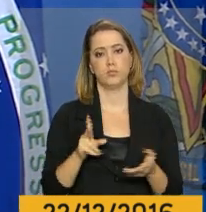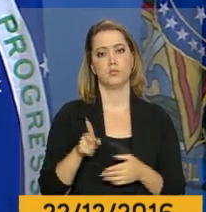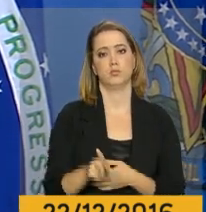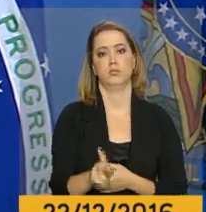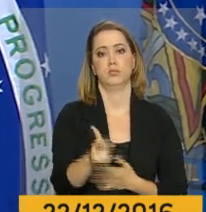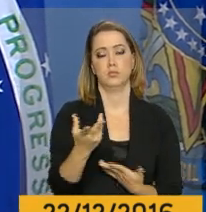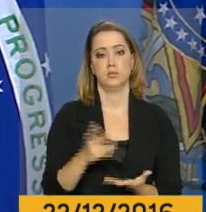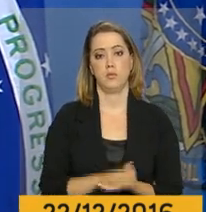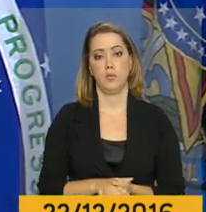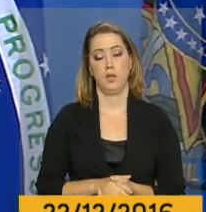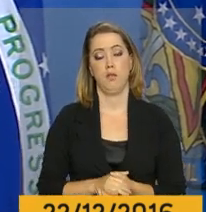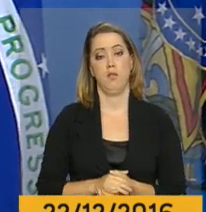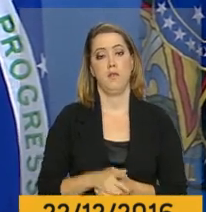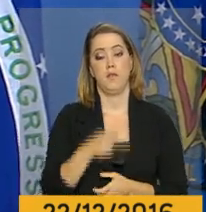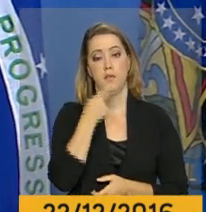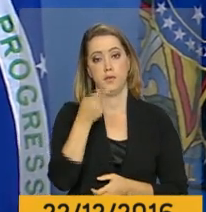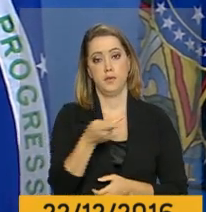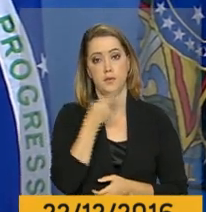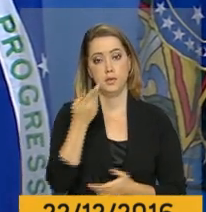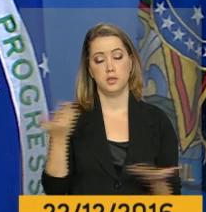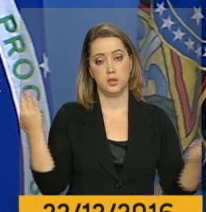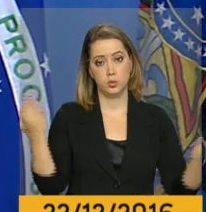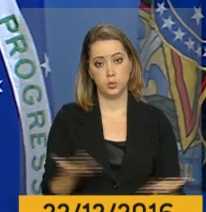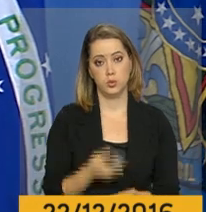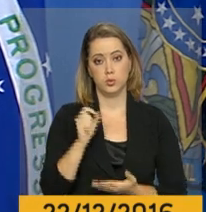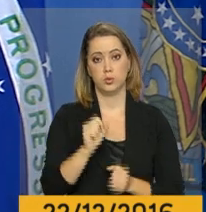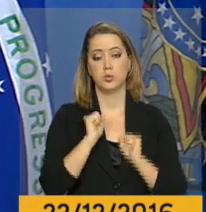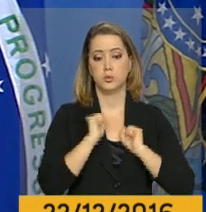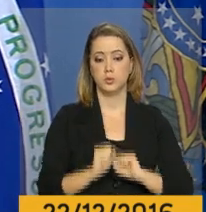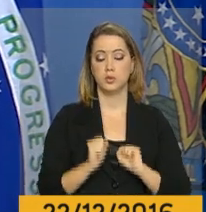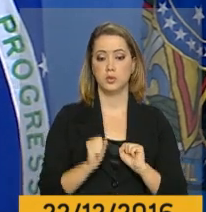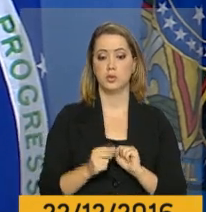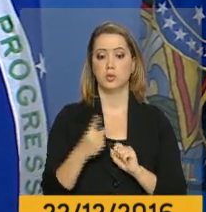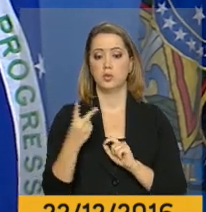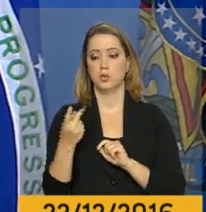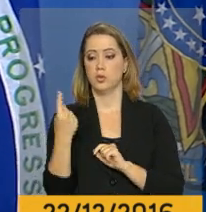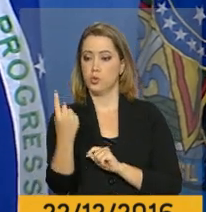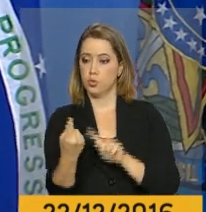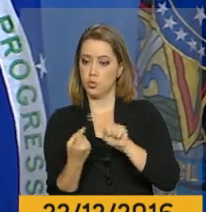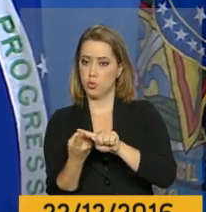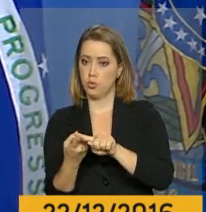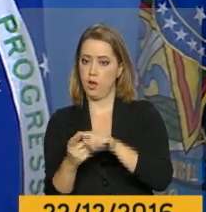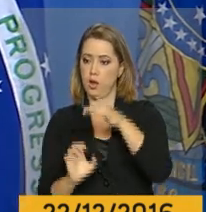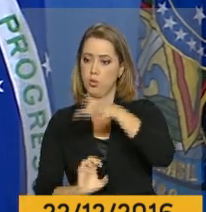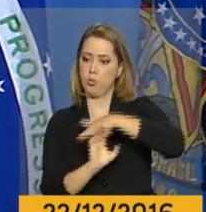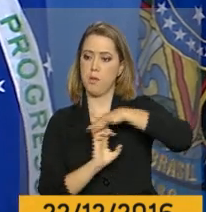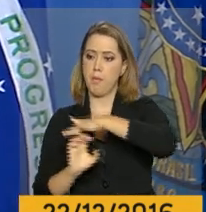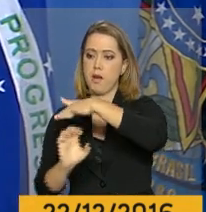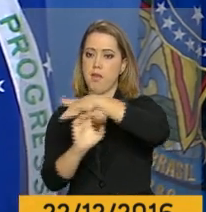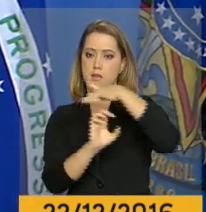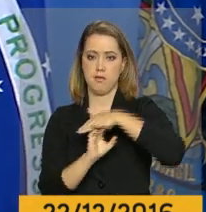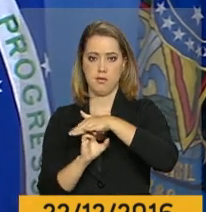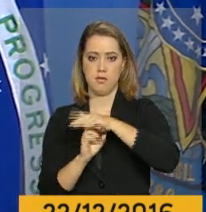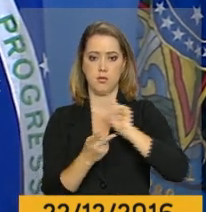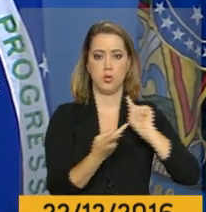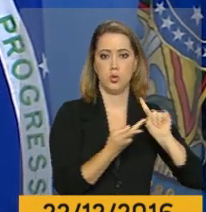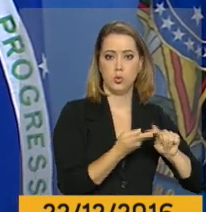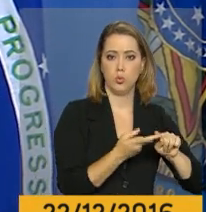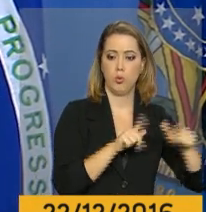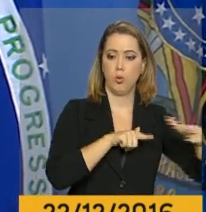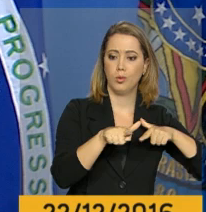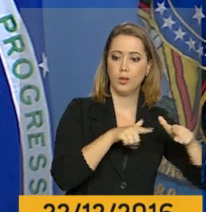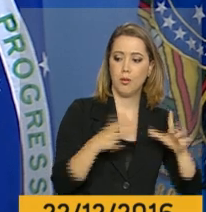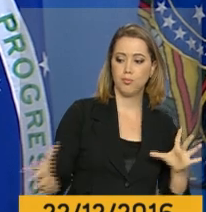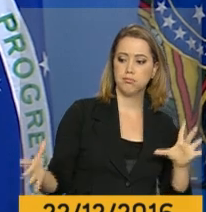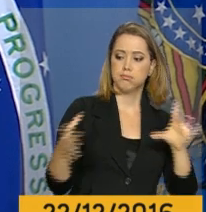vez mais. Se eu estou falando que aqui foi possível aliar trabalhadores e empresários, por que não